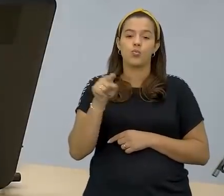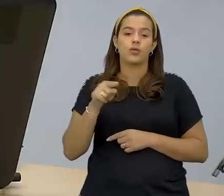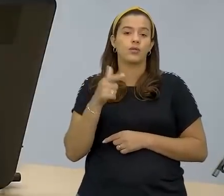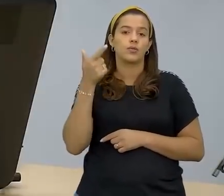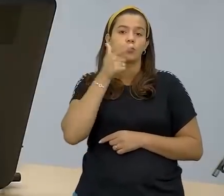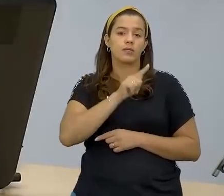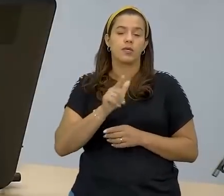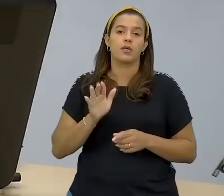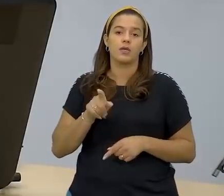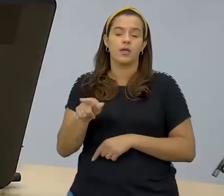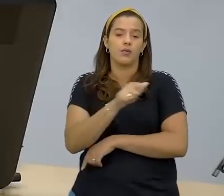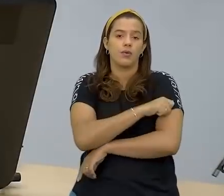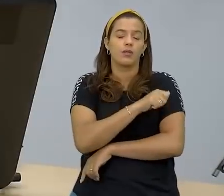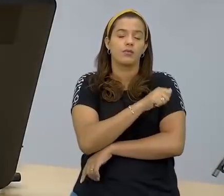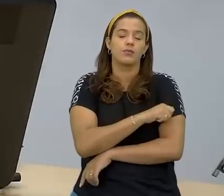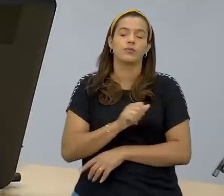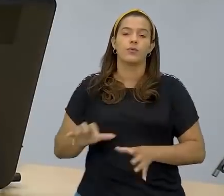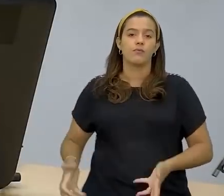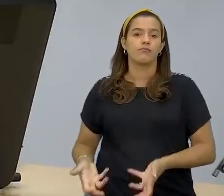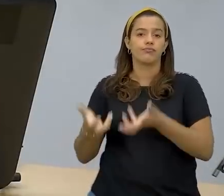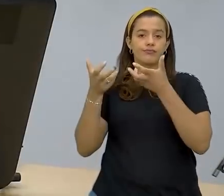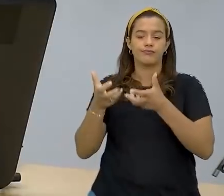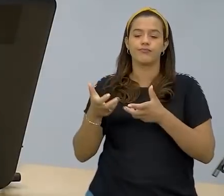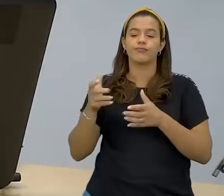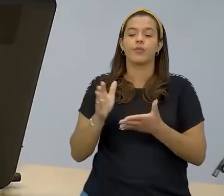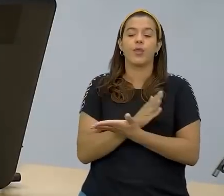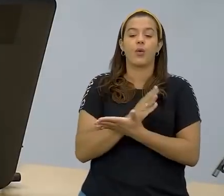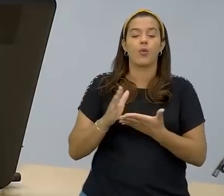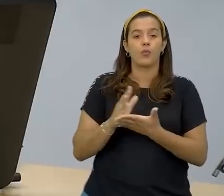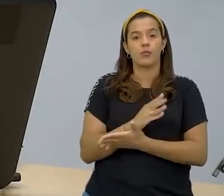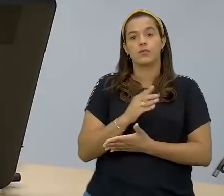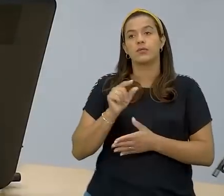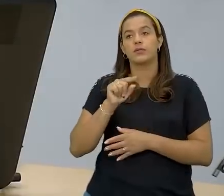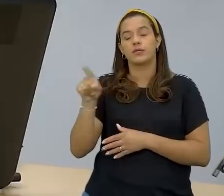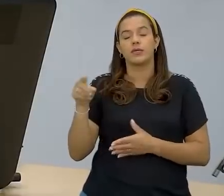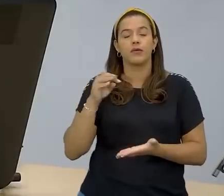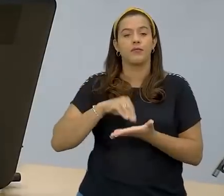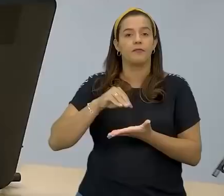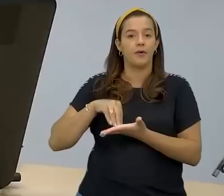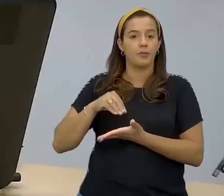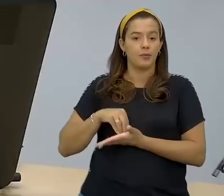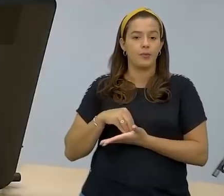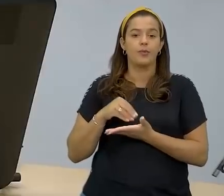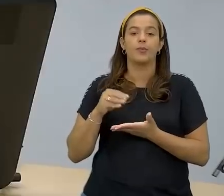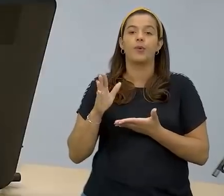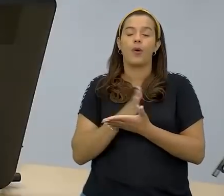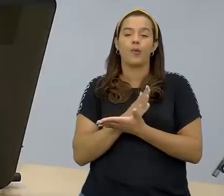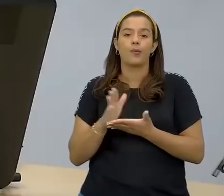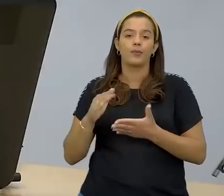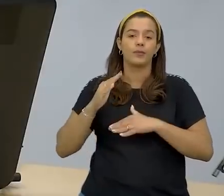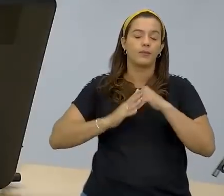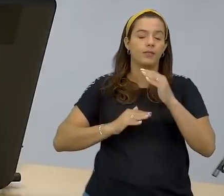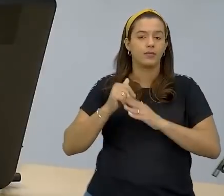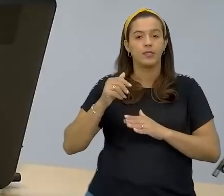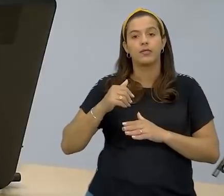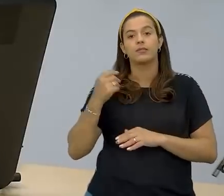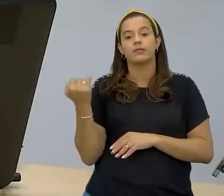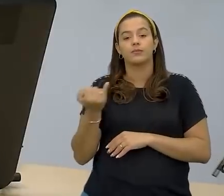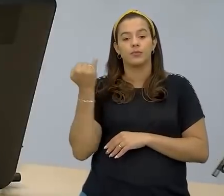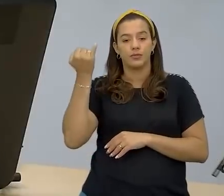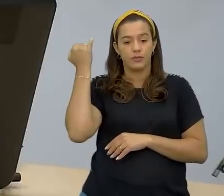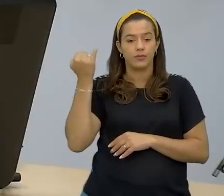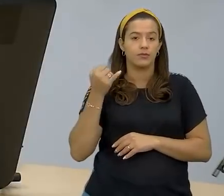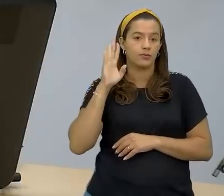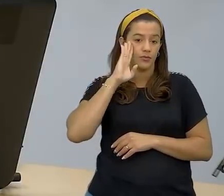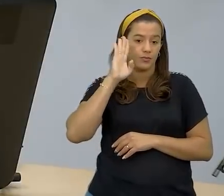e, obviamente, também recuperando aí algum objeto de conhecimento ou alguma habilidade importante do nosso